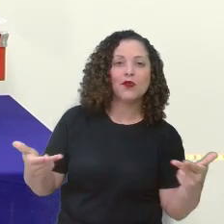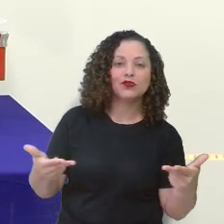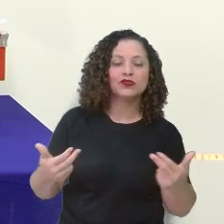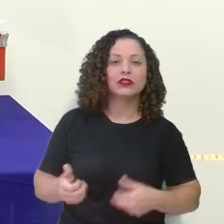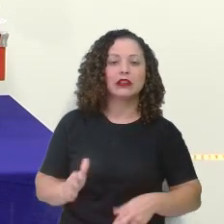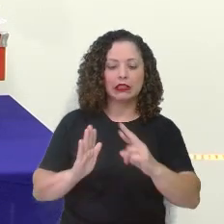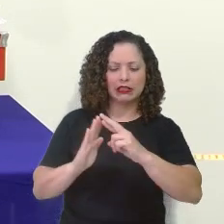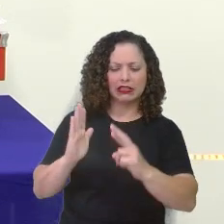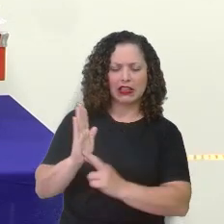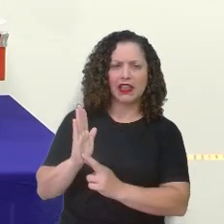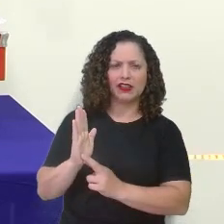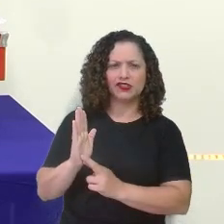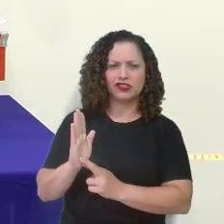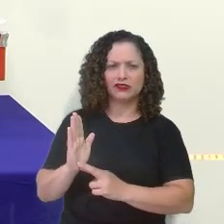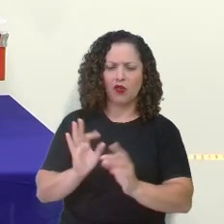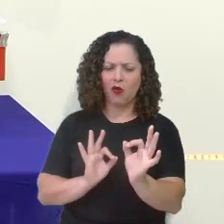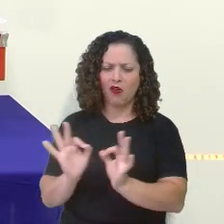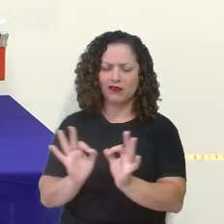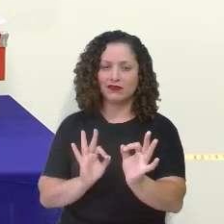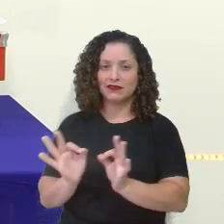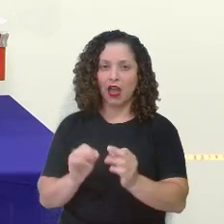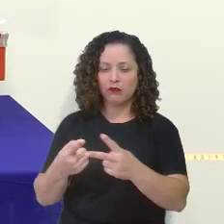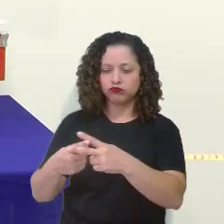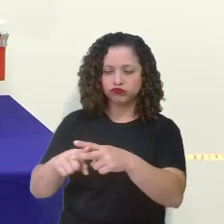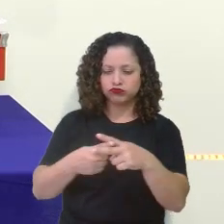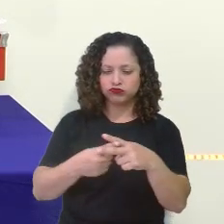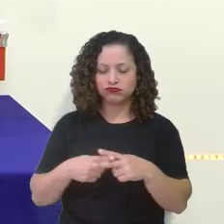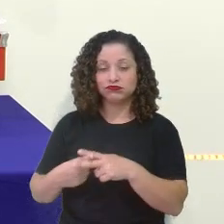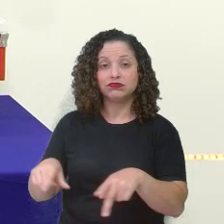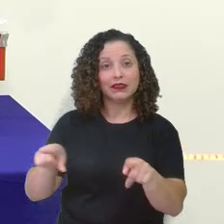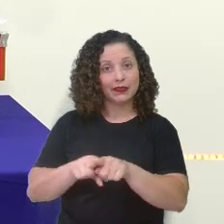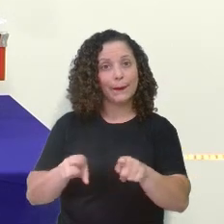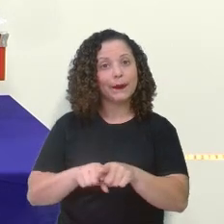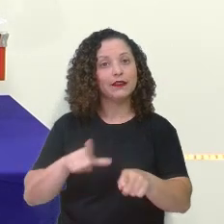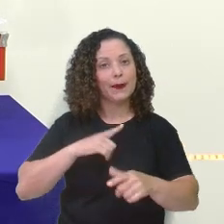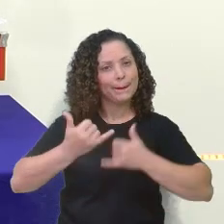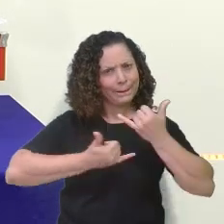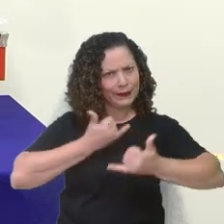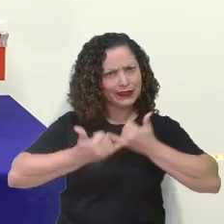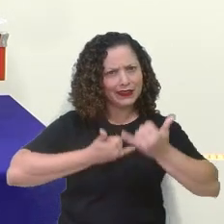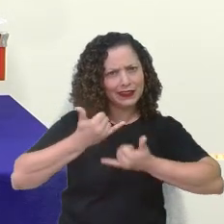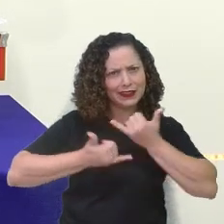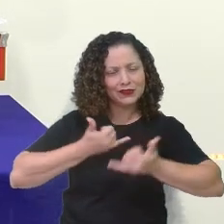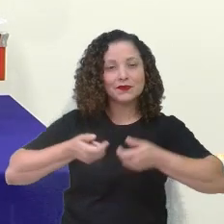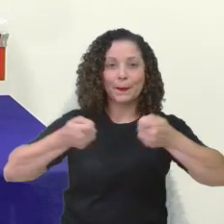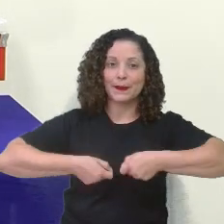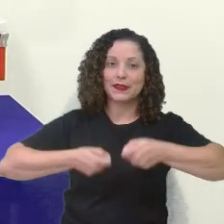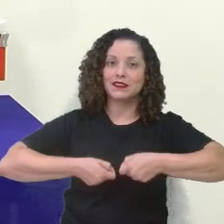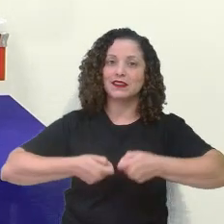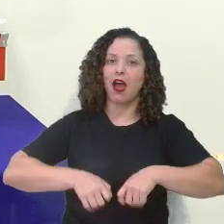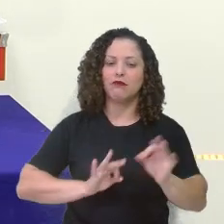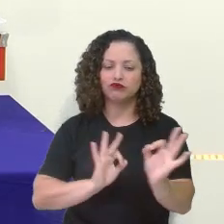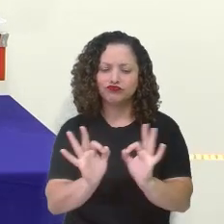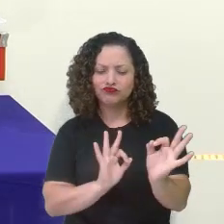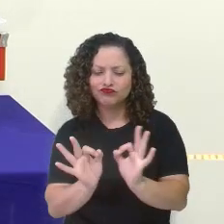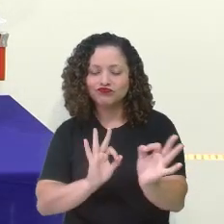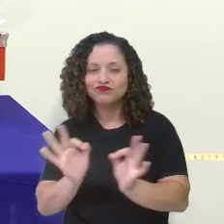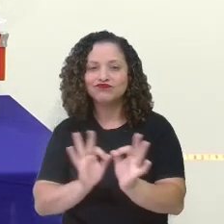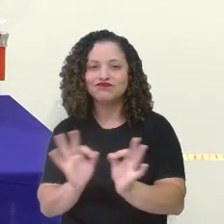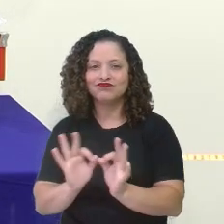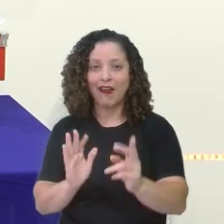instrução de montagem e até brinquedos, tem alguns brinquedos que tem a instrução para a gente montar ele. Legal, não